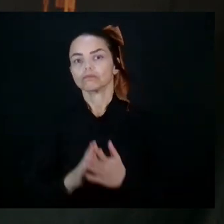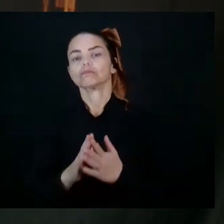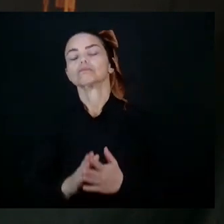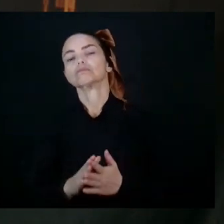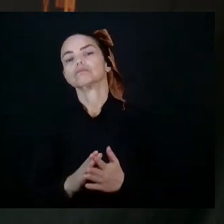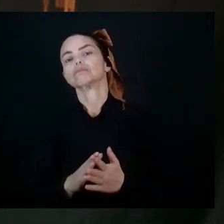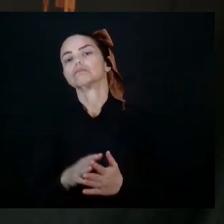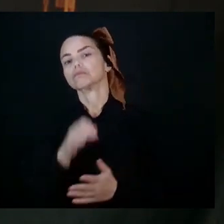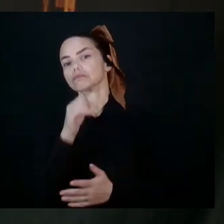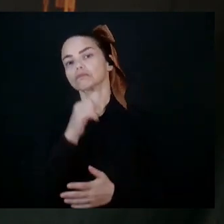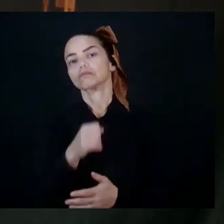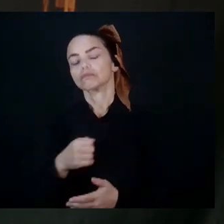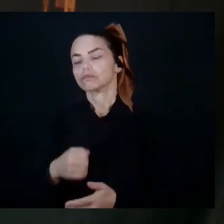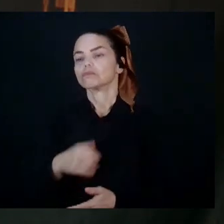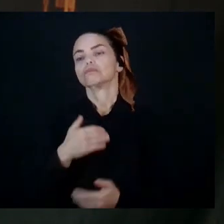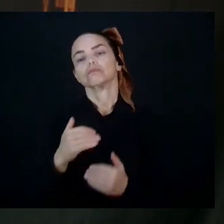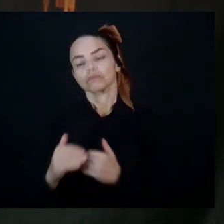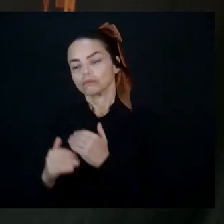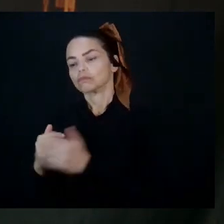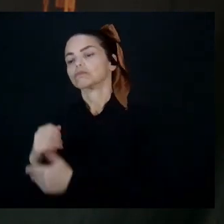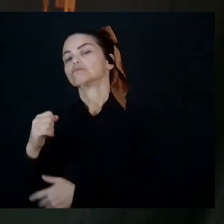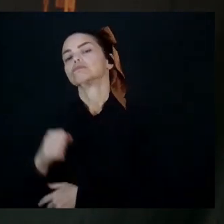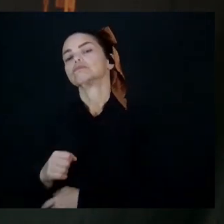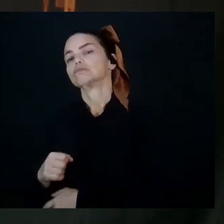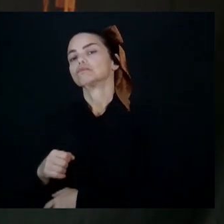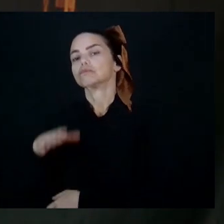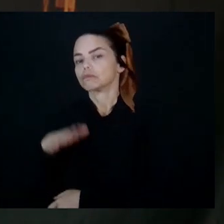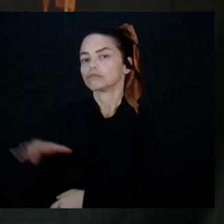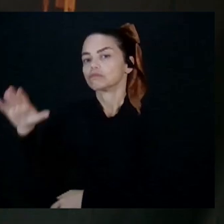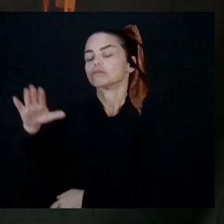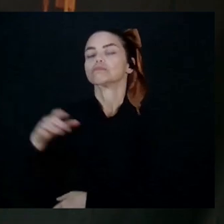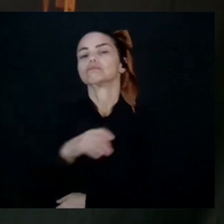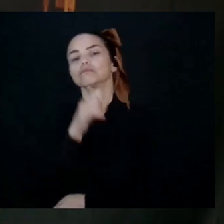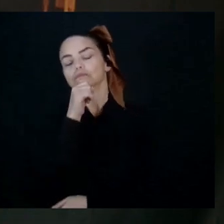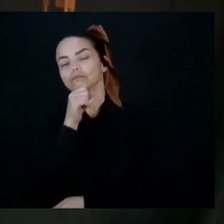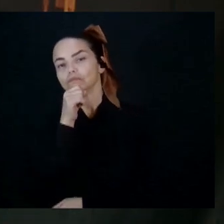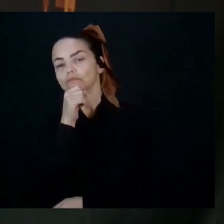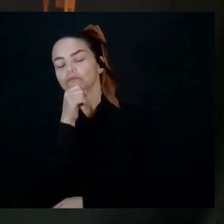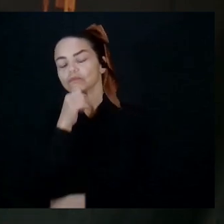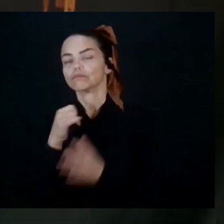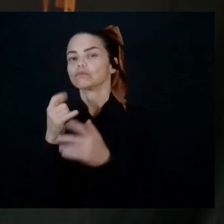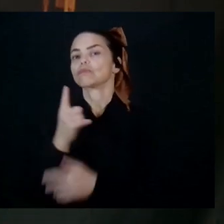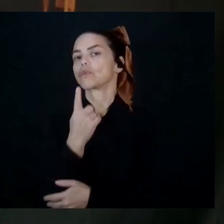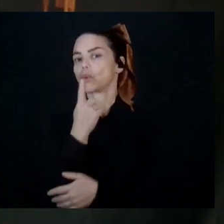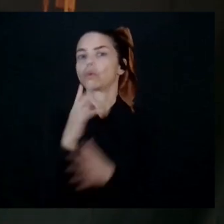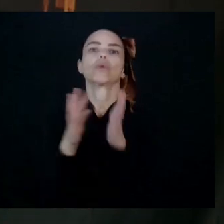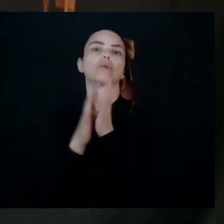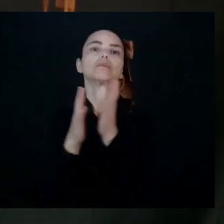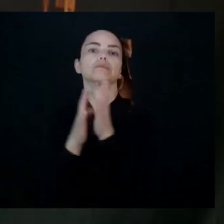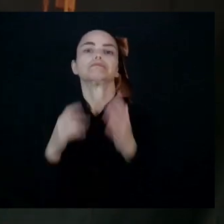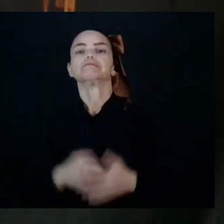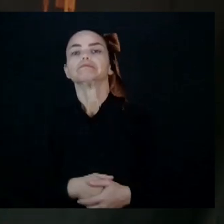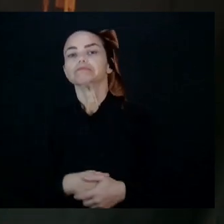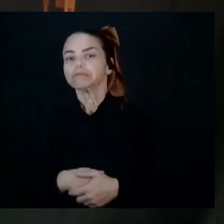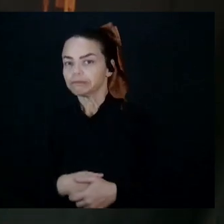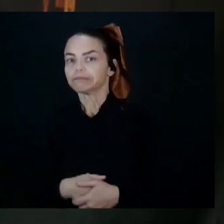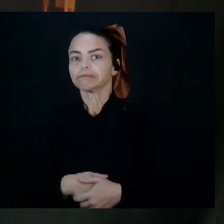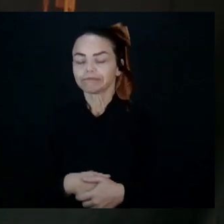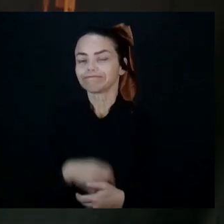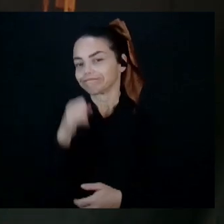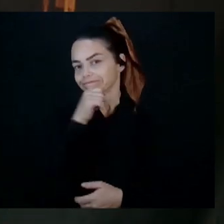não é? Exatamente. A gente costuma comemorar o aniversário, muitos anos de vida, mas se a gente para analisar, nós estamos